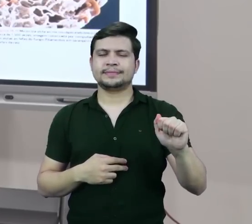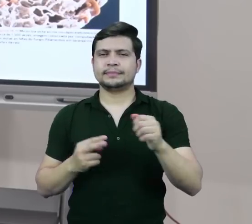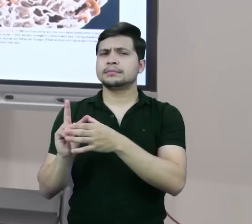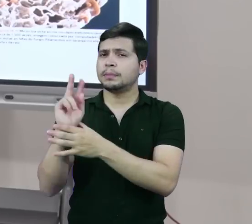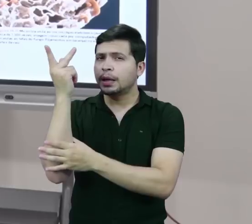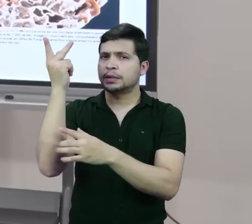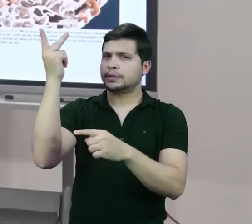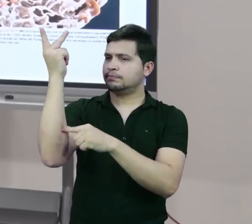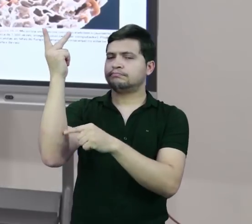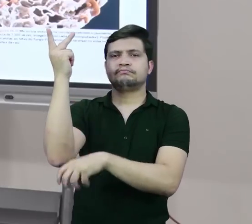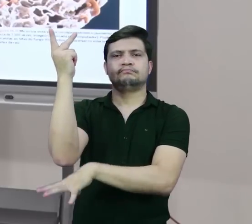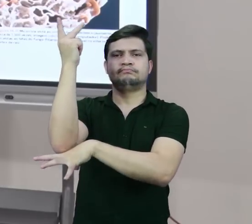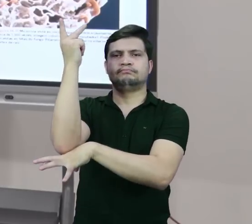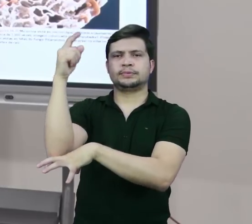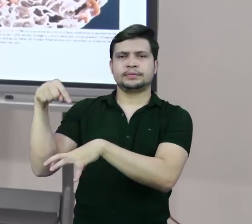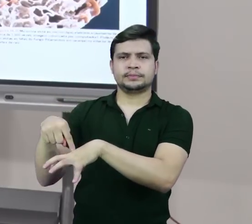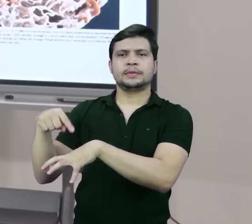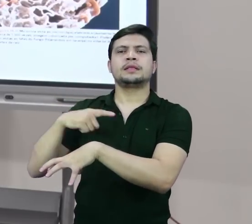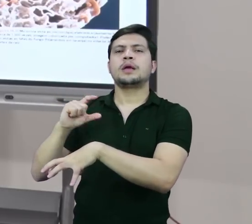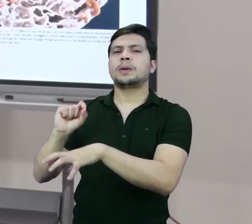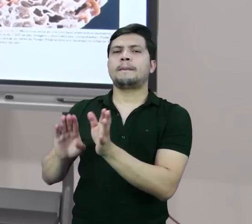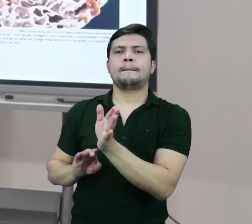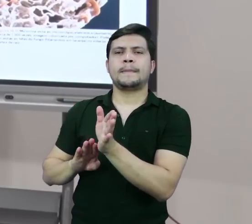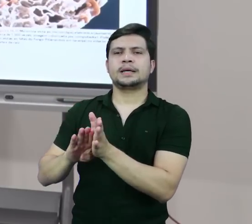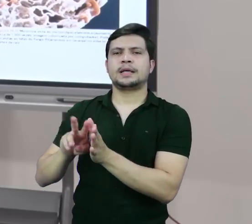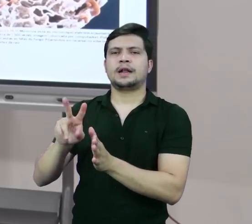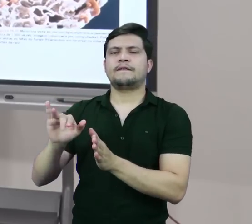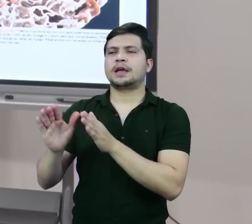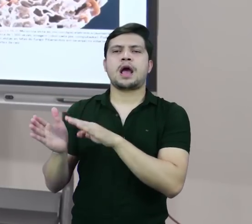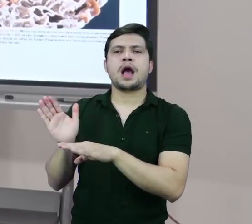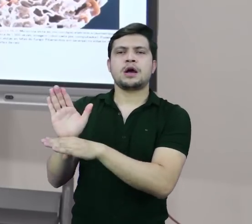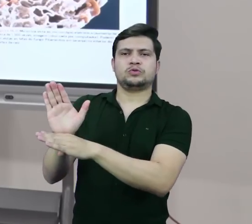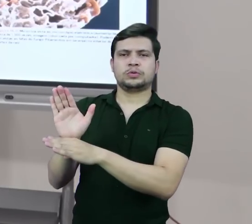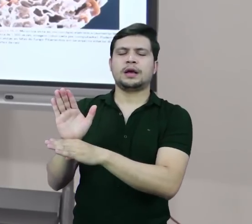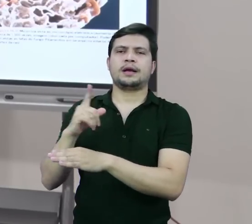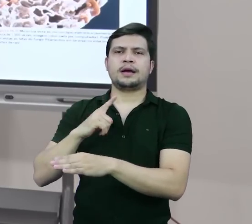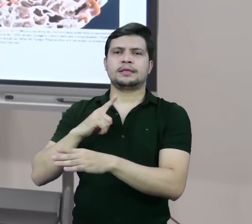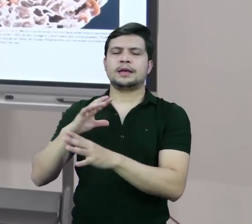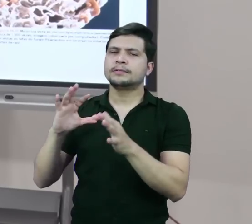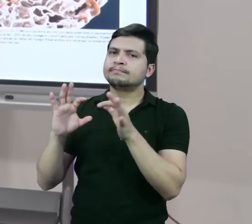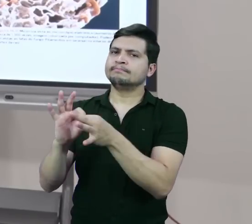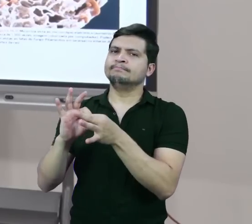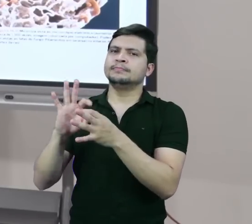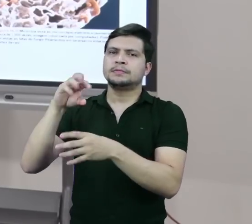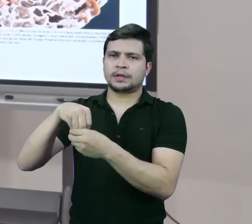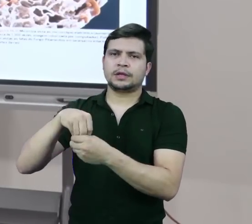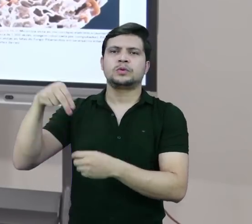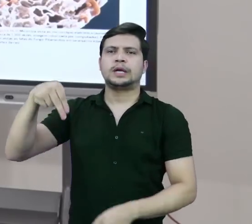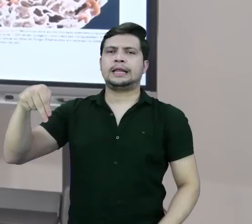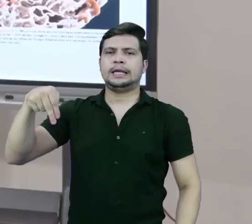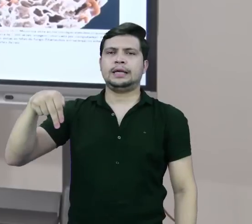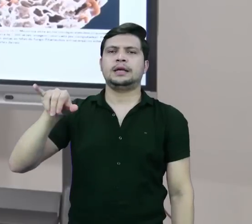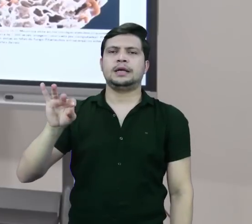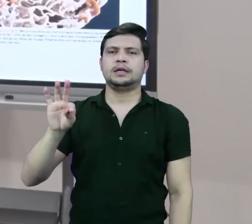algumas bactérias que vão ajudar aí na fixação do nitrogênio, bactérias do gênero Rhizobium, né? Essa